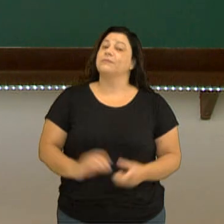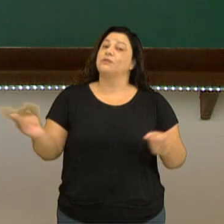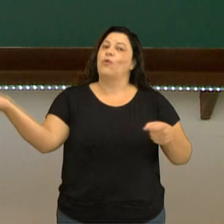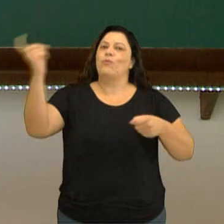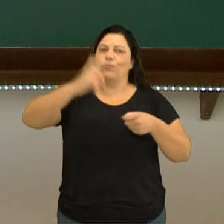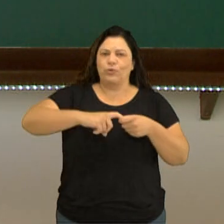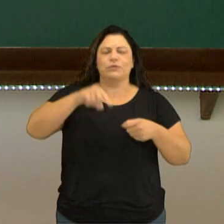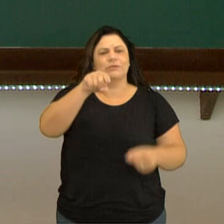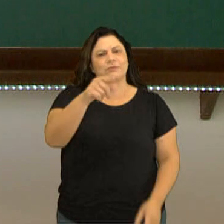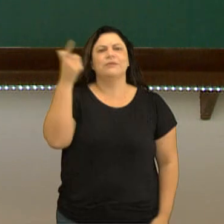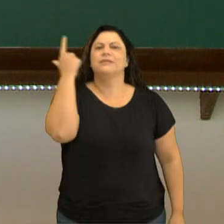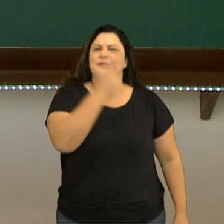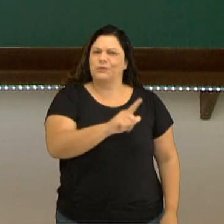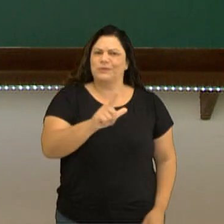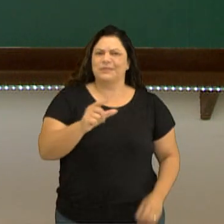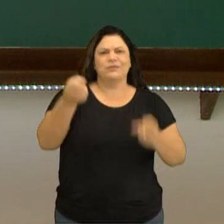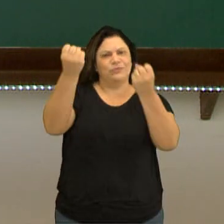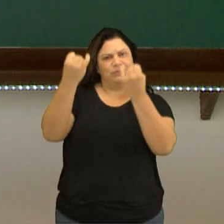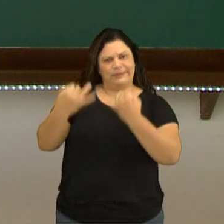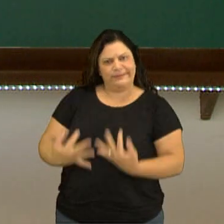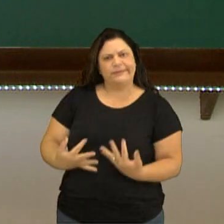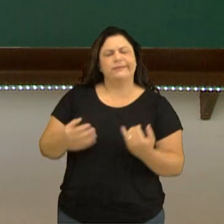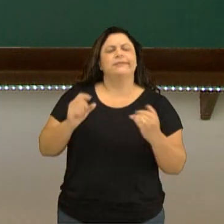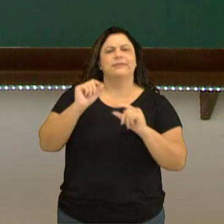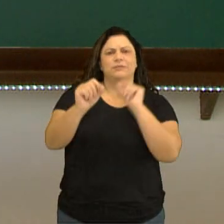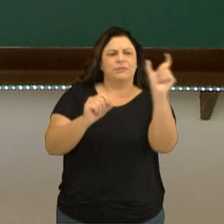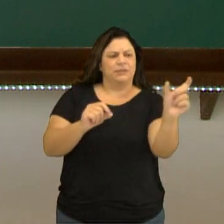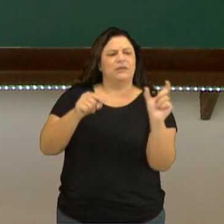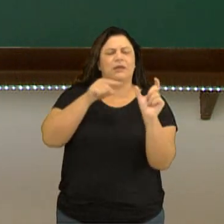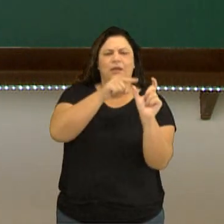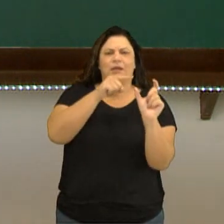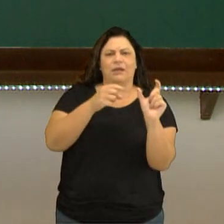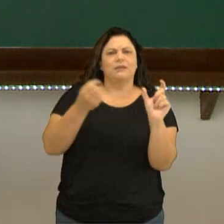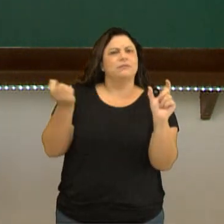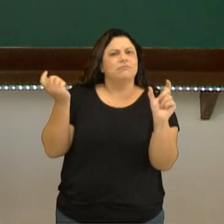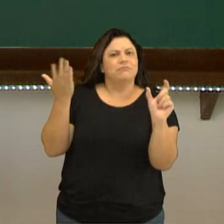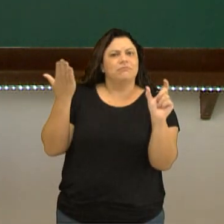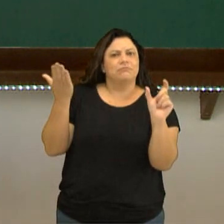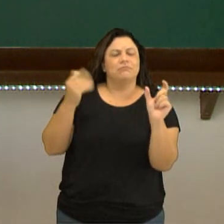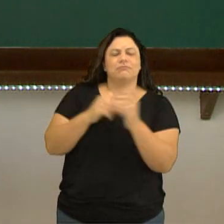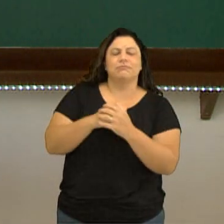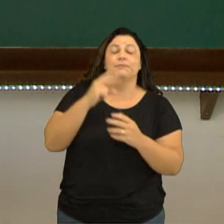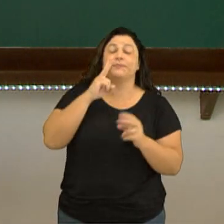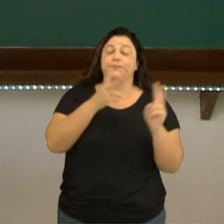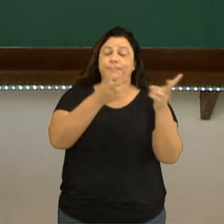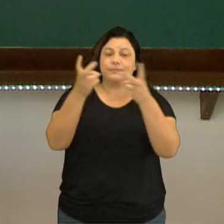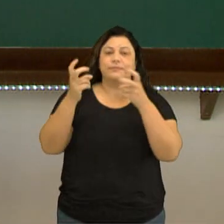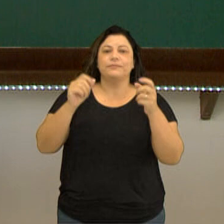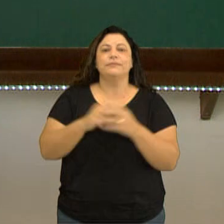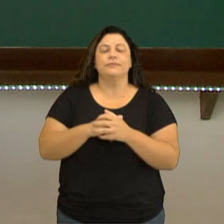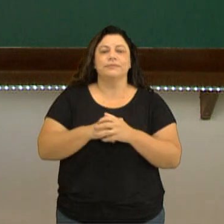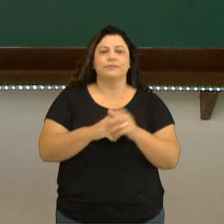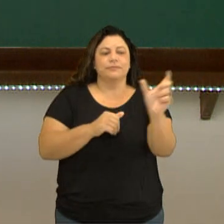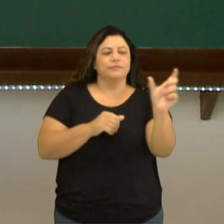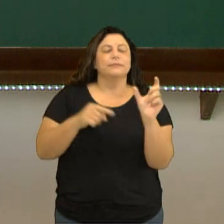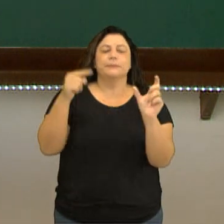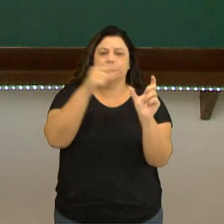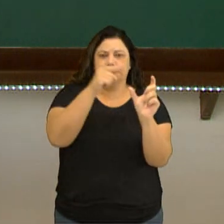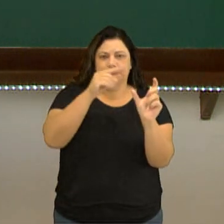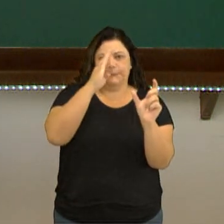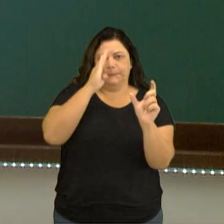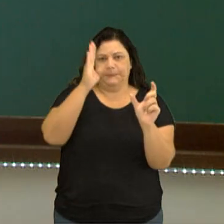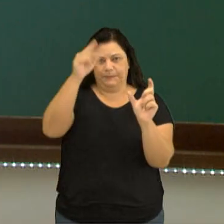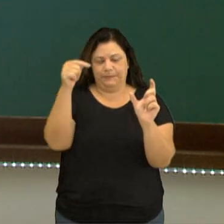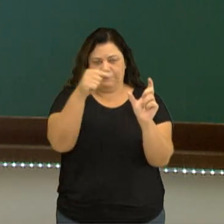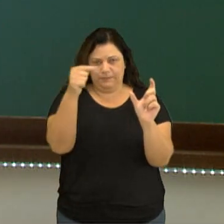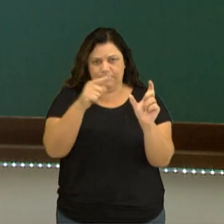Voltamos. Conseguiu justificar o emprego dessa expressão? Vejamos, a expressão destacada indica que